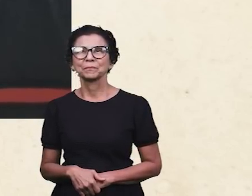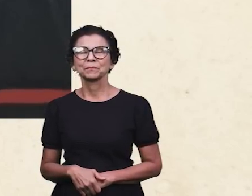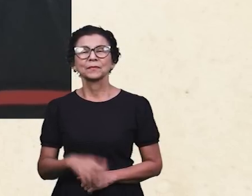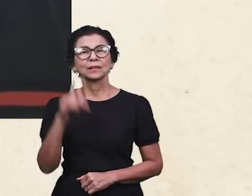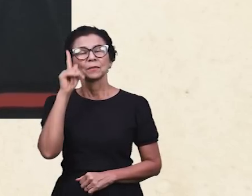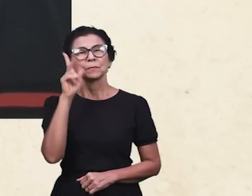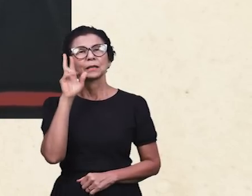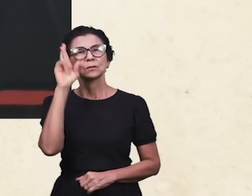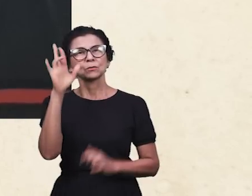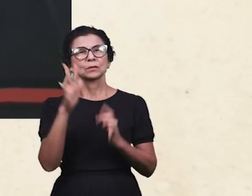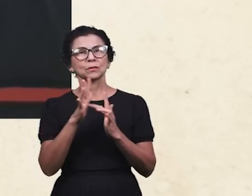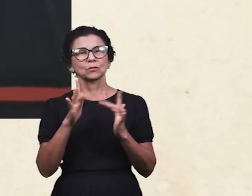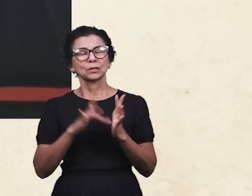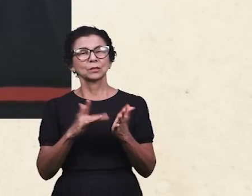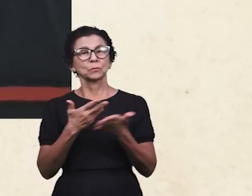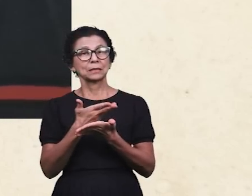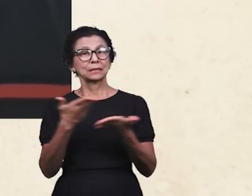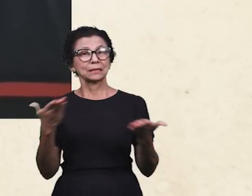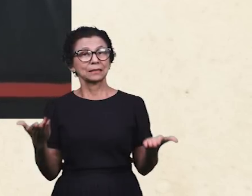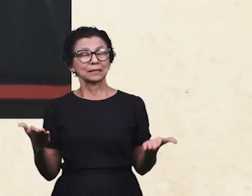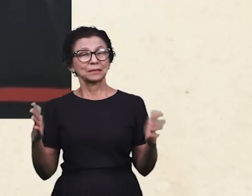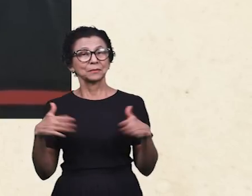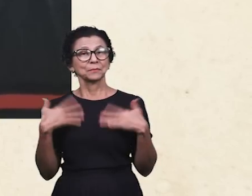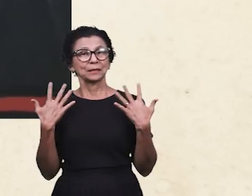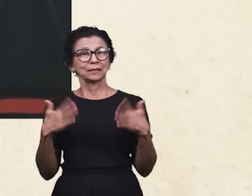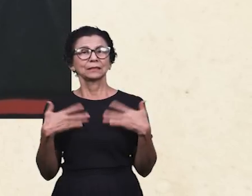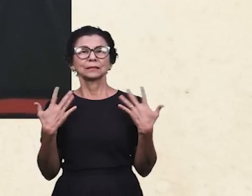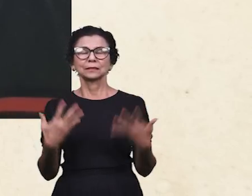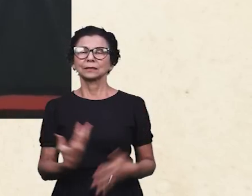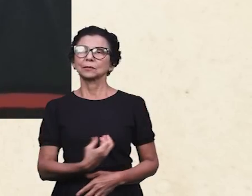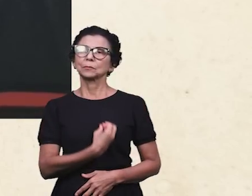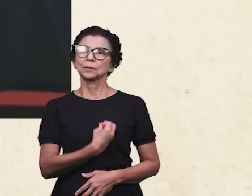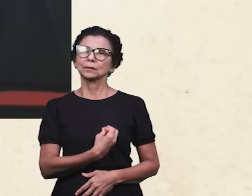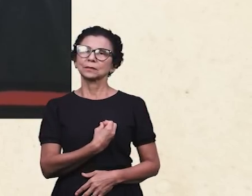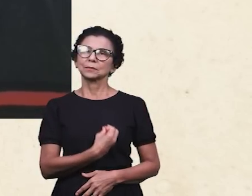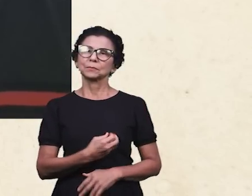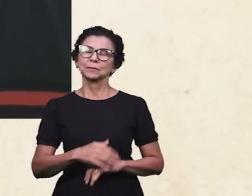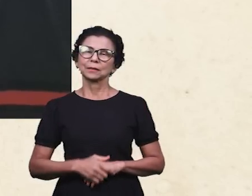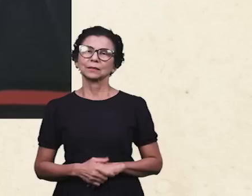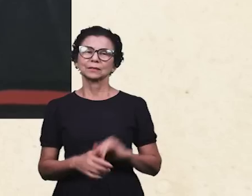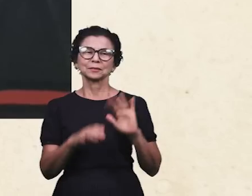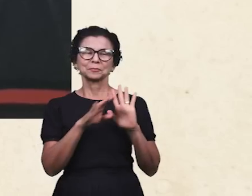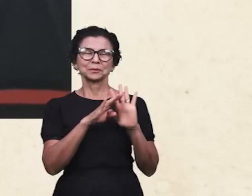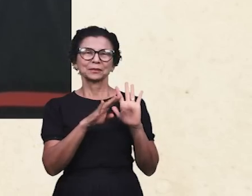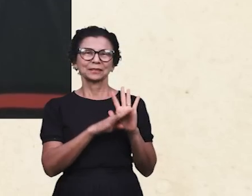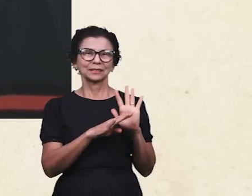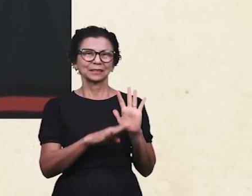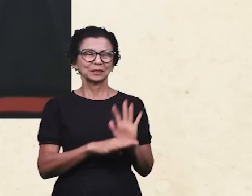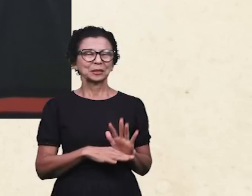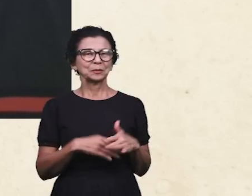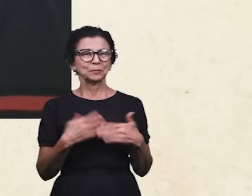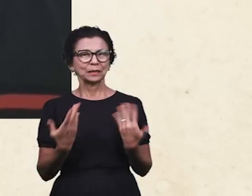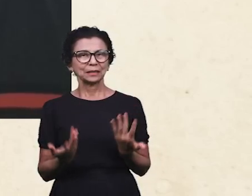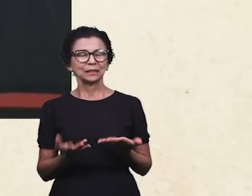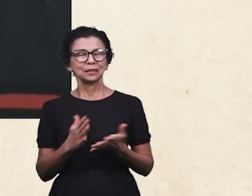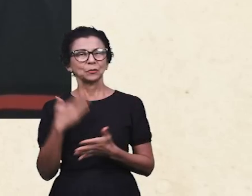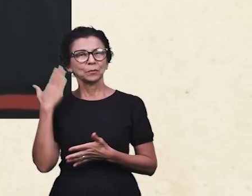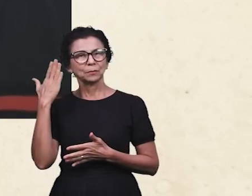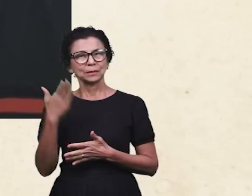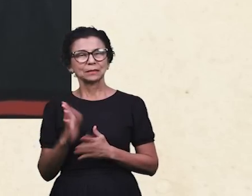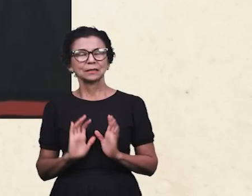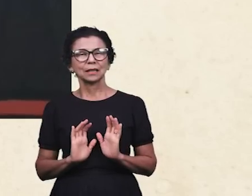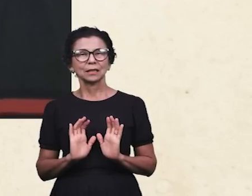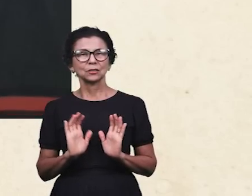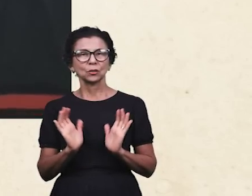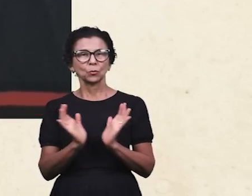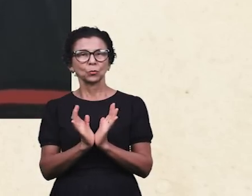Meus queridos, a paz do Senhor Jesus. É uma alegria participar deste quadro e deixar aqui uma mensagem direcionada